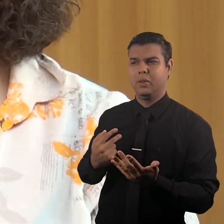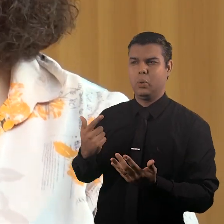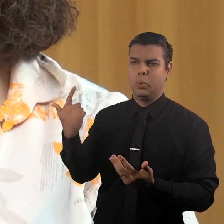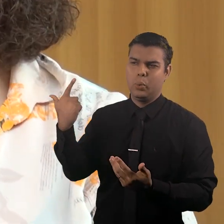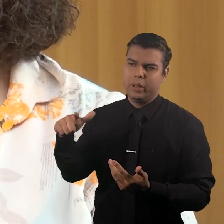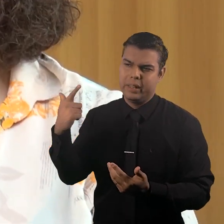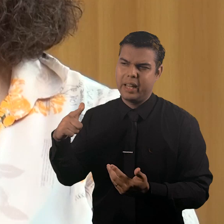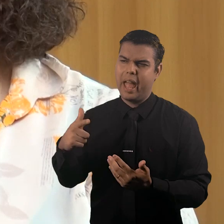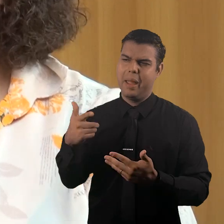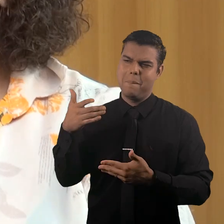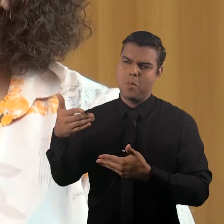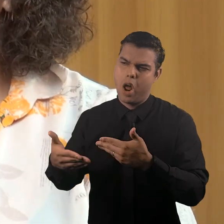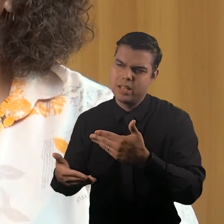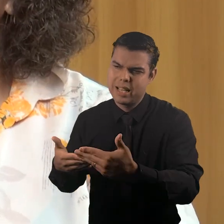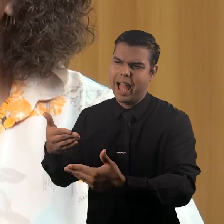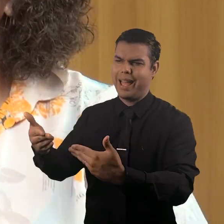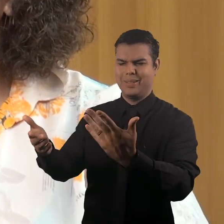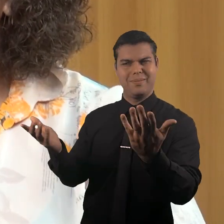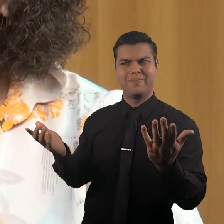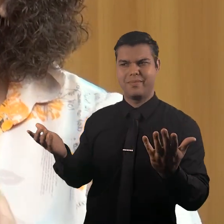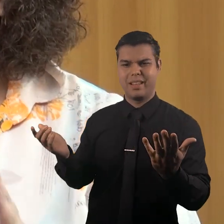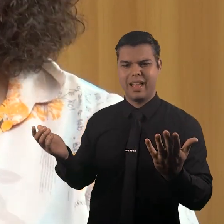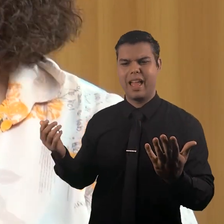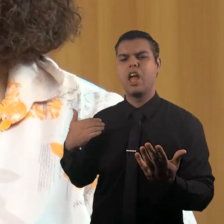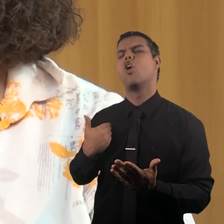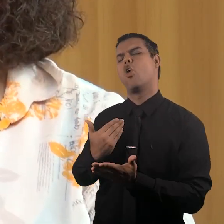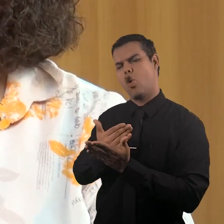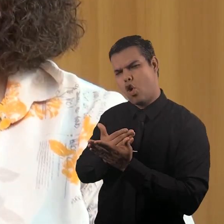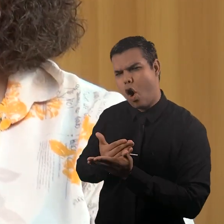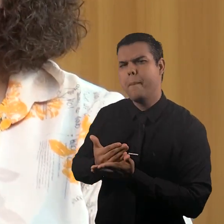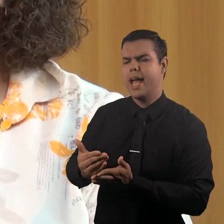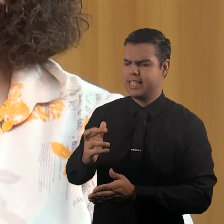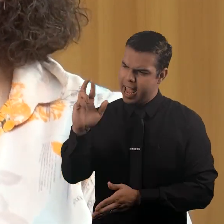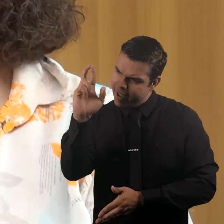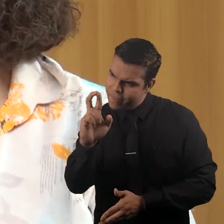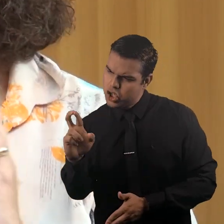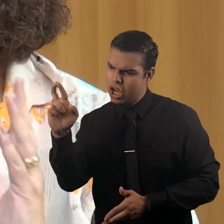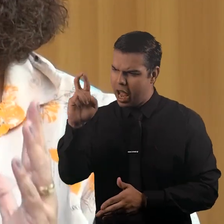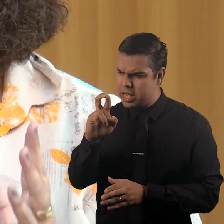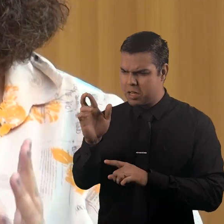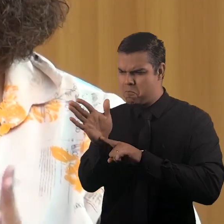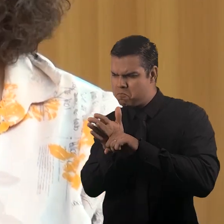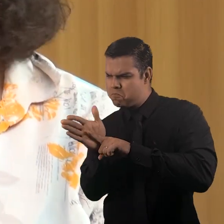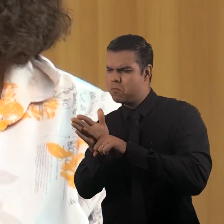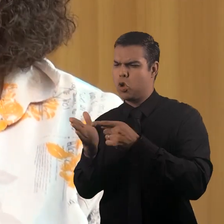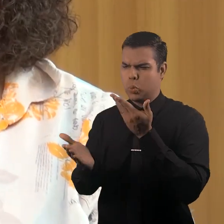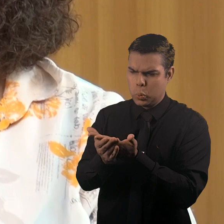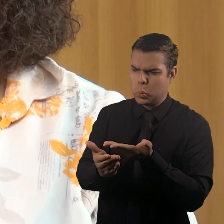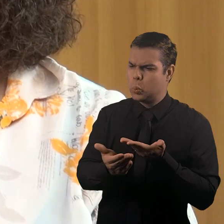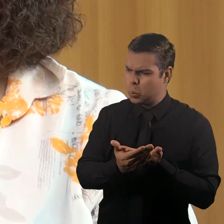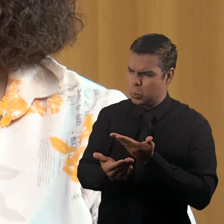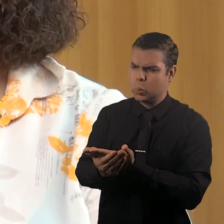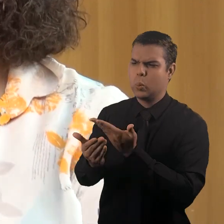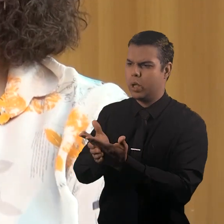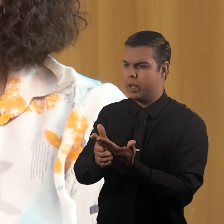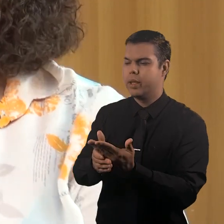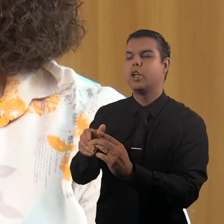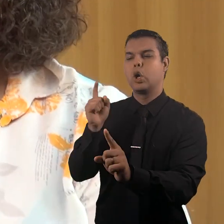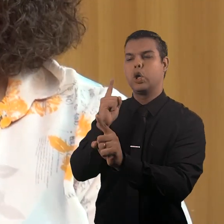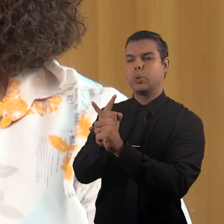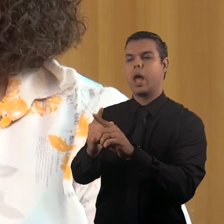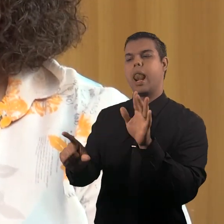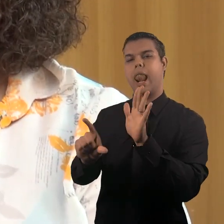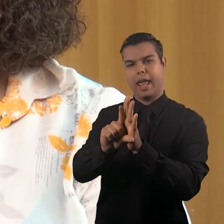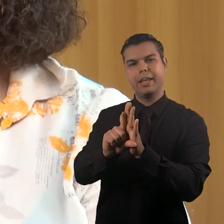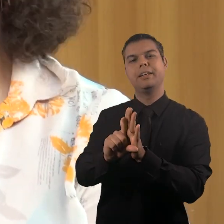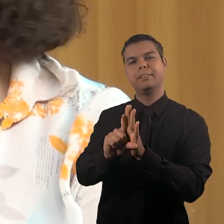não tem processo. E eu comecei um grande processo de investigação e de estudo. E chegamos